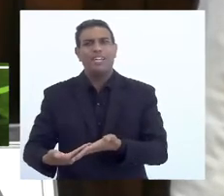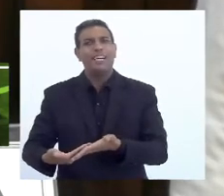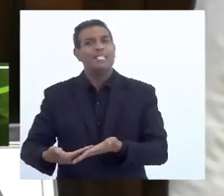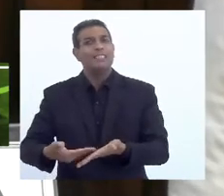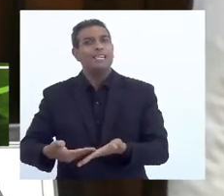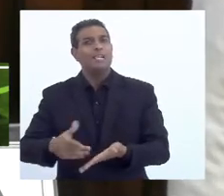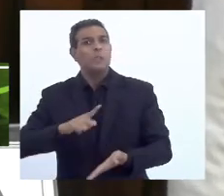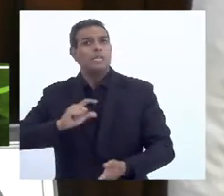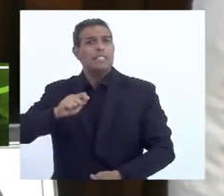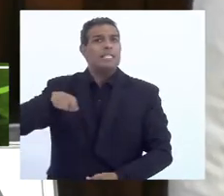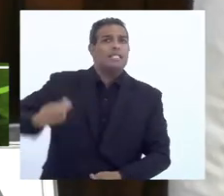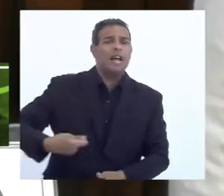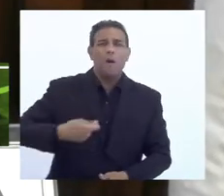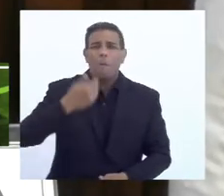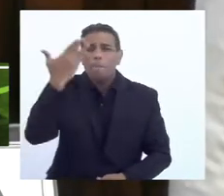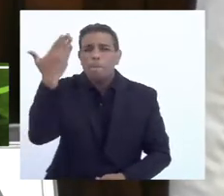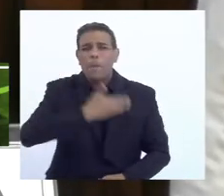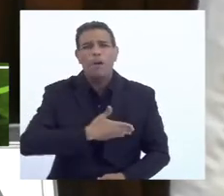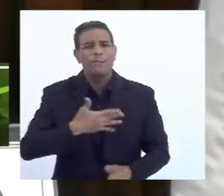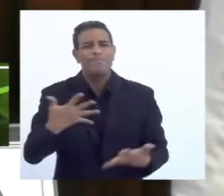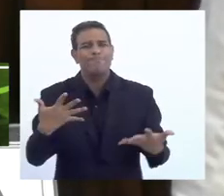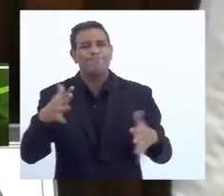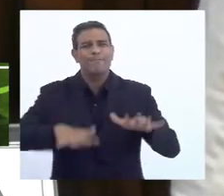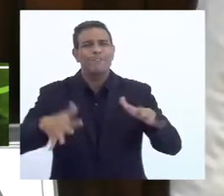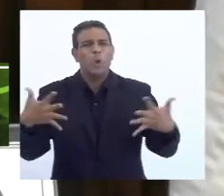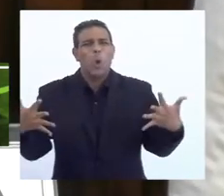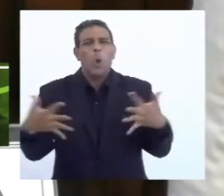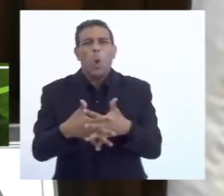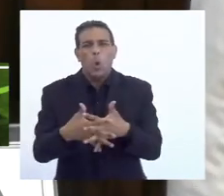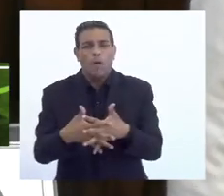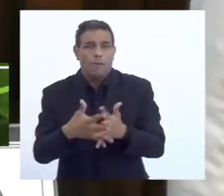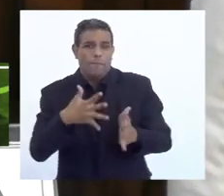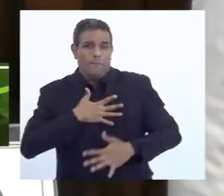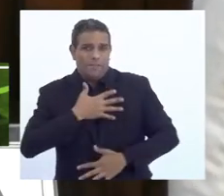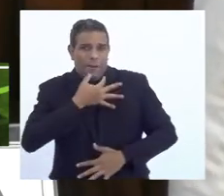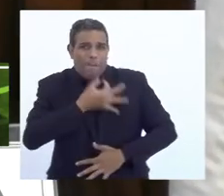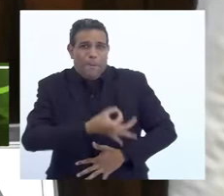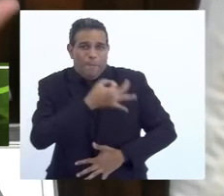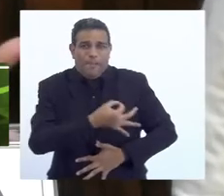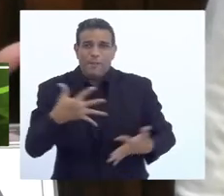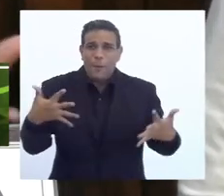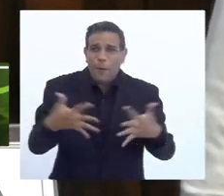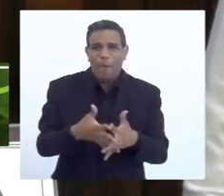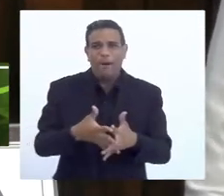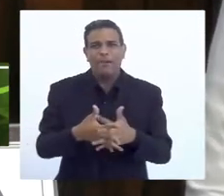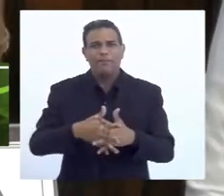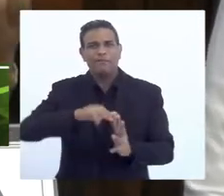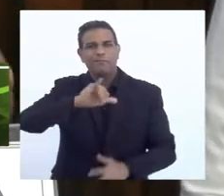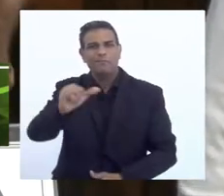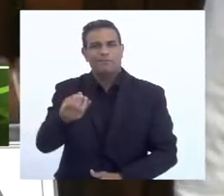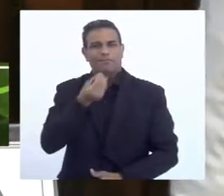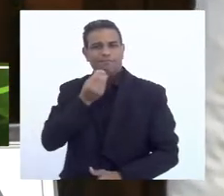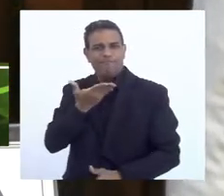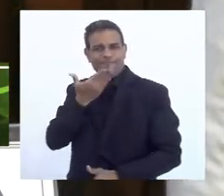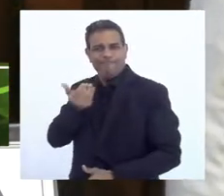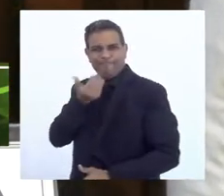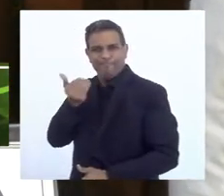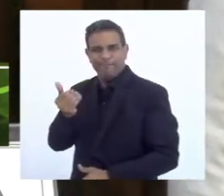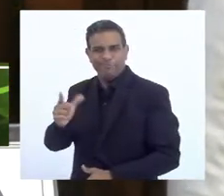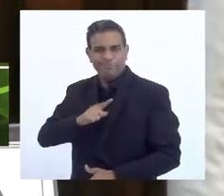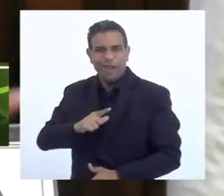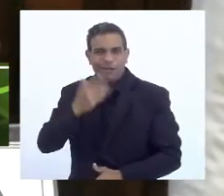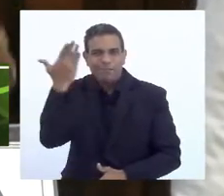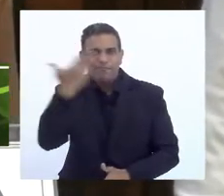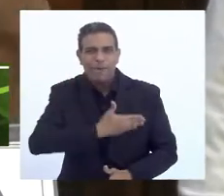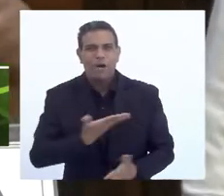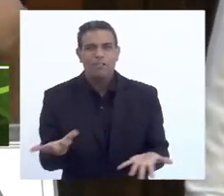isso, existe uma confusão bastante, na minha opinião, bastante oportunista, mas que eu posso gentilmente dizer para vocês,